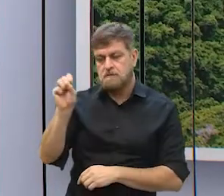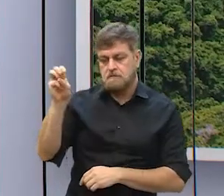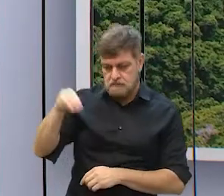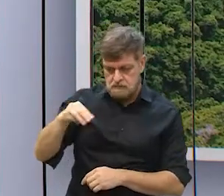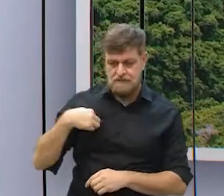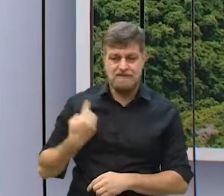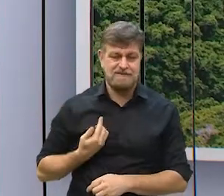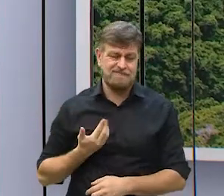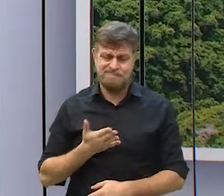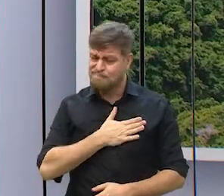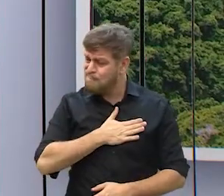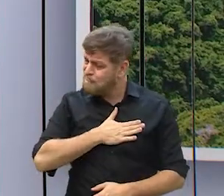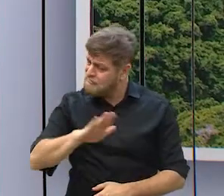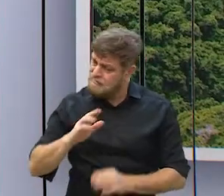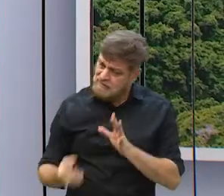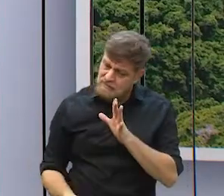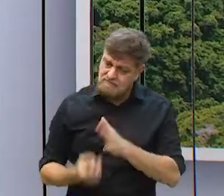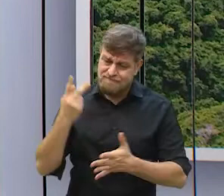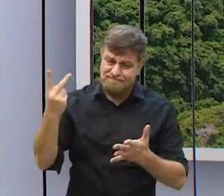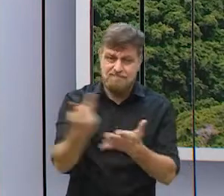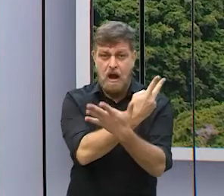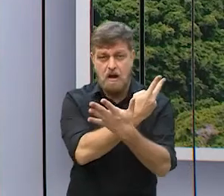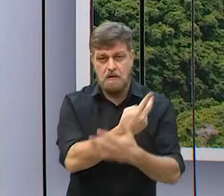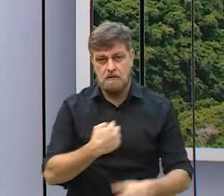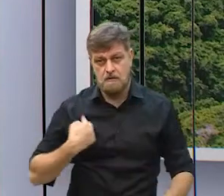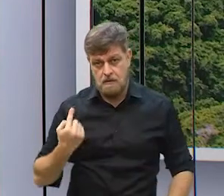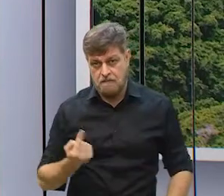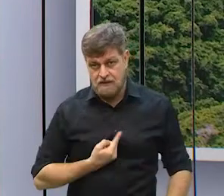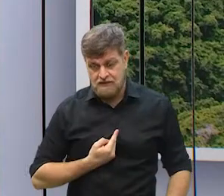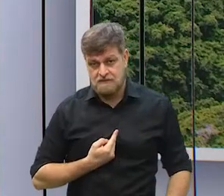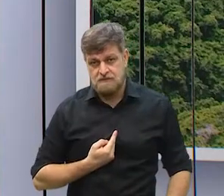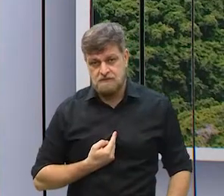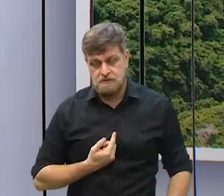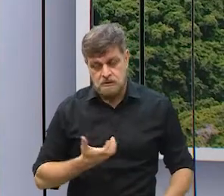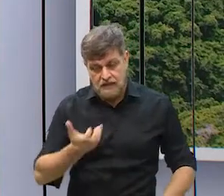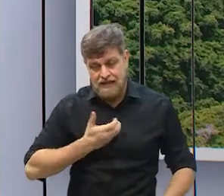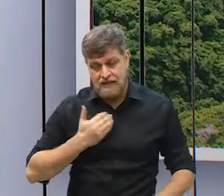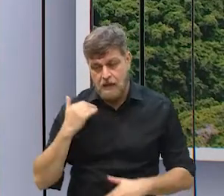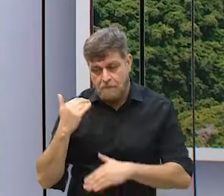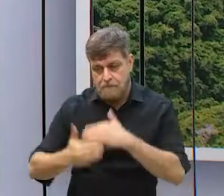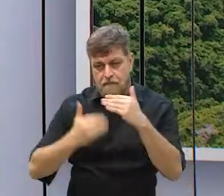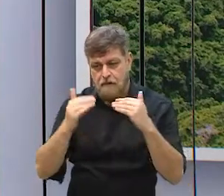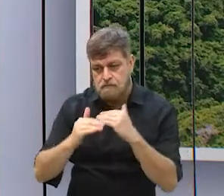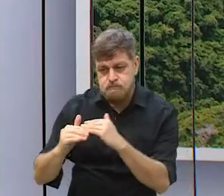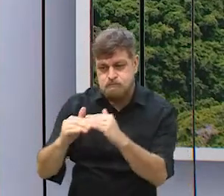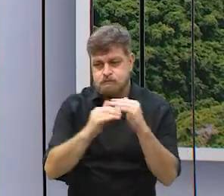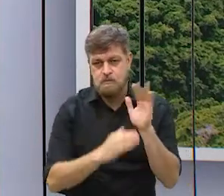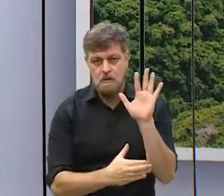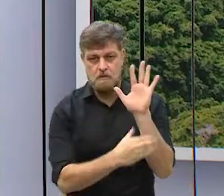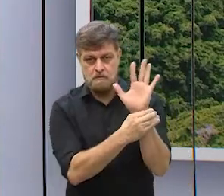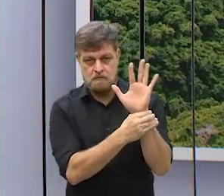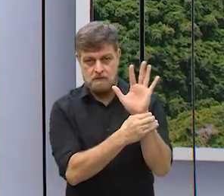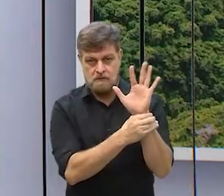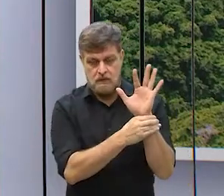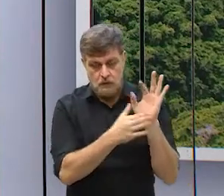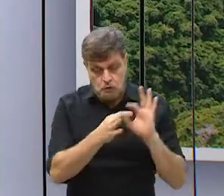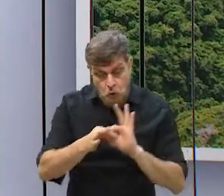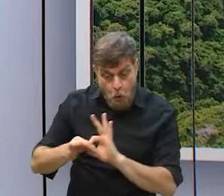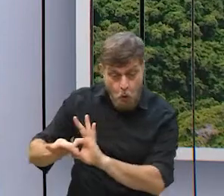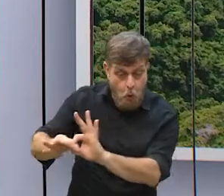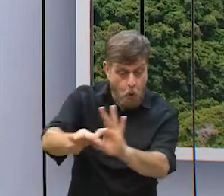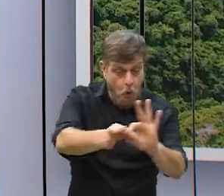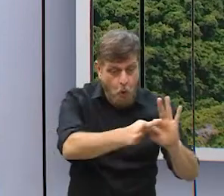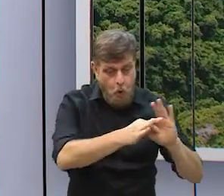gente não gostaria que isso acontecesse. Por isso, a gente prima por esse desenvolvimento sustentável, integrado, e